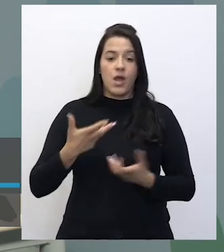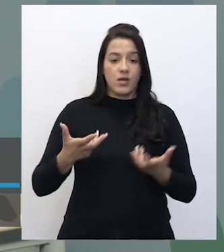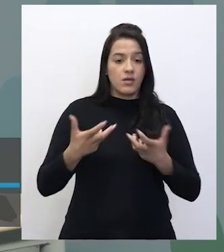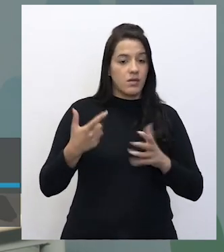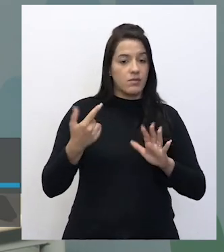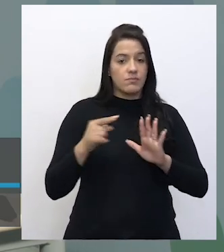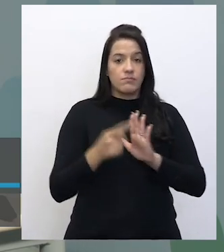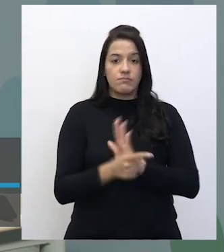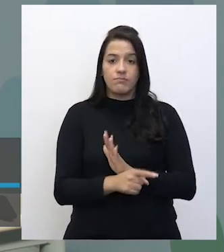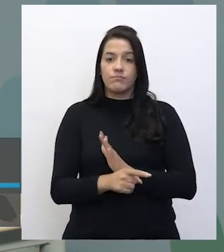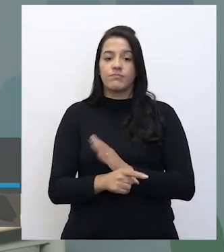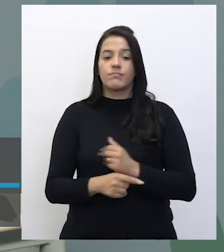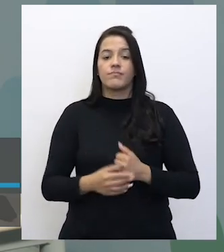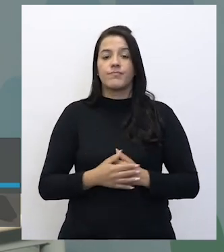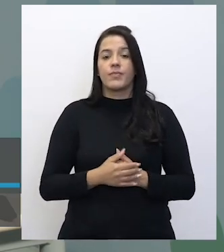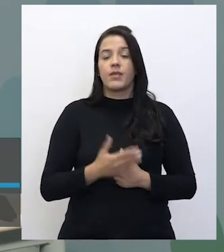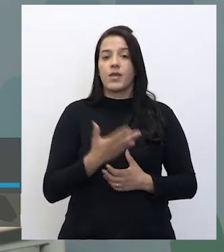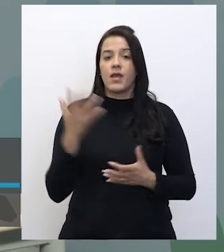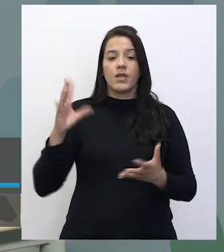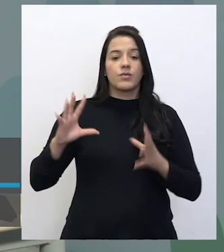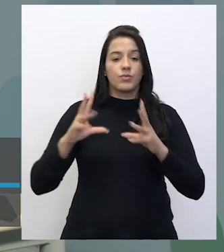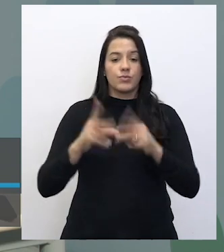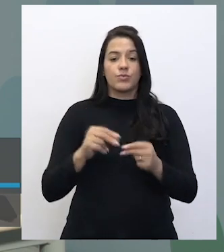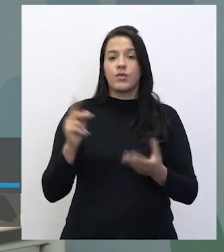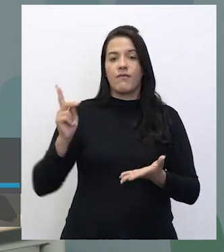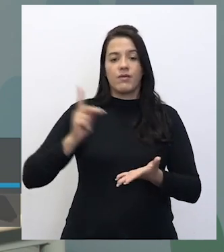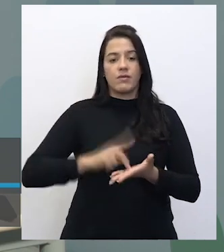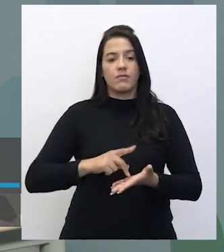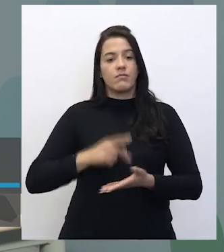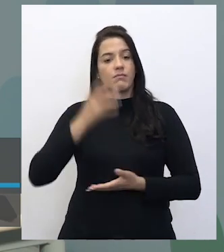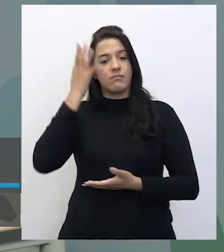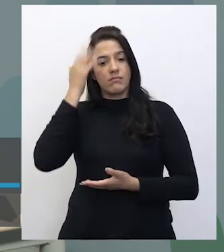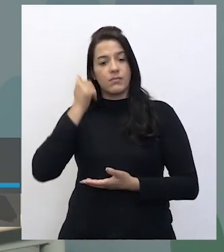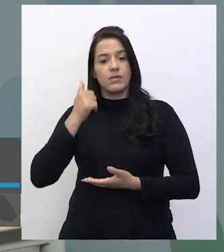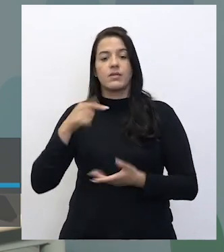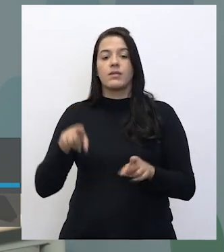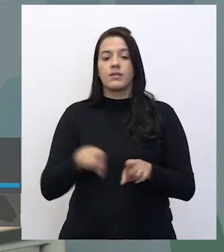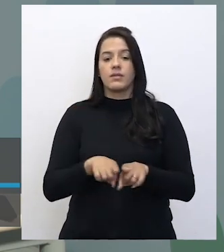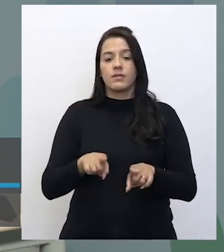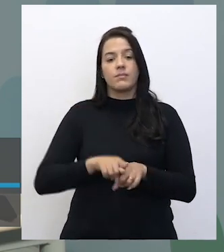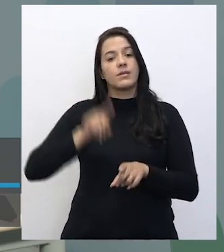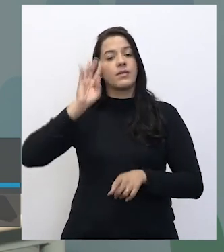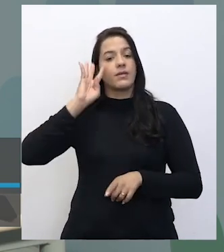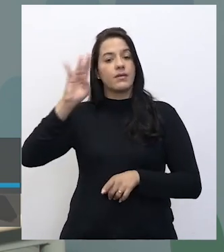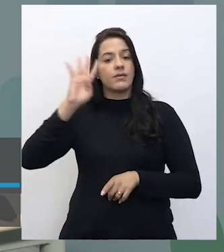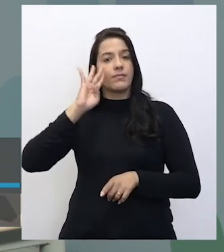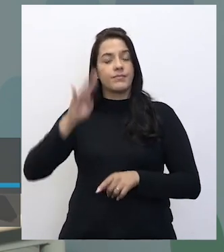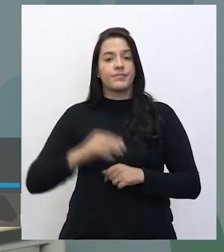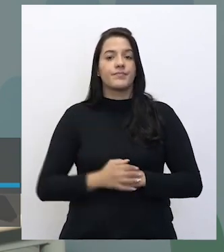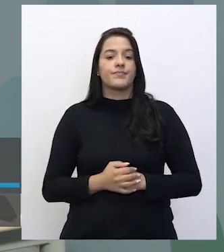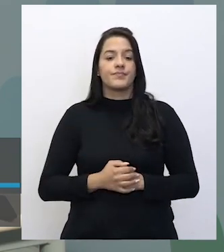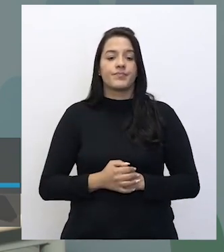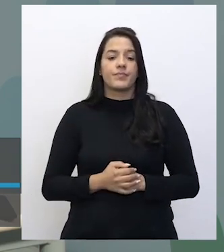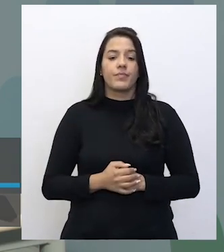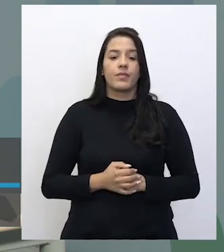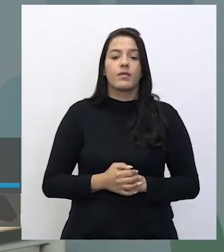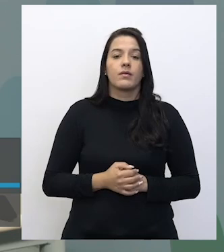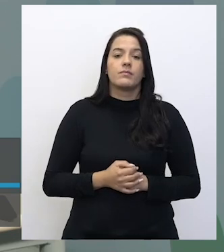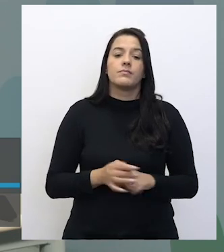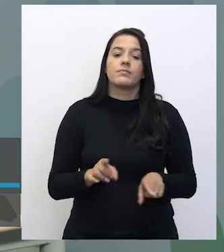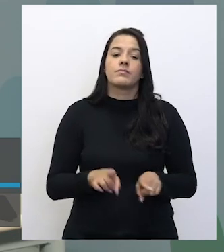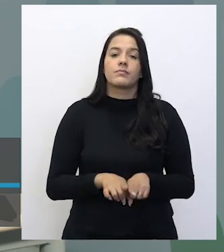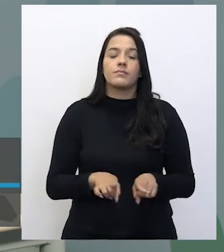busca, né, da verdade, né, também fundam a filosofia enquanto atividade, bem como